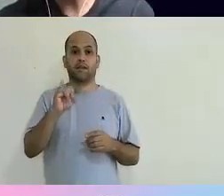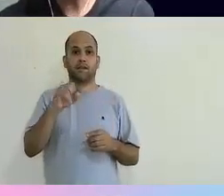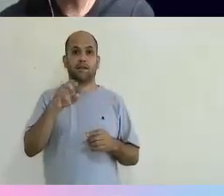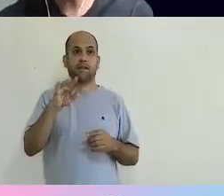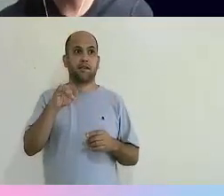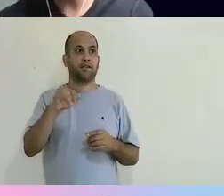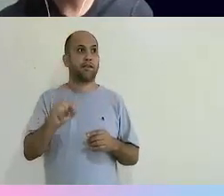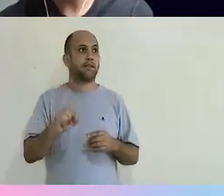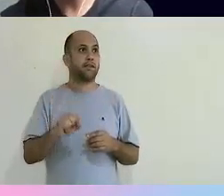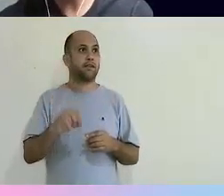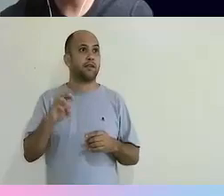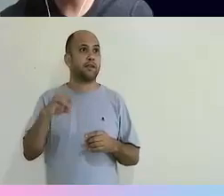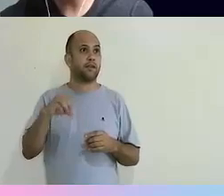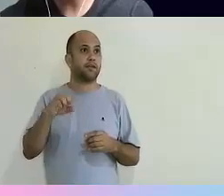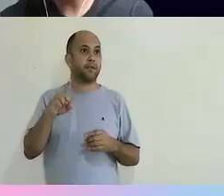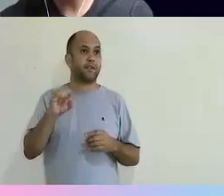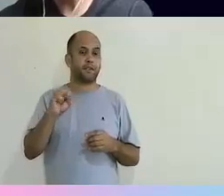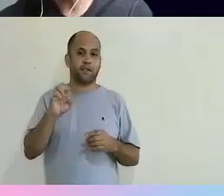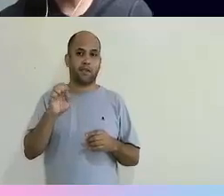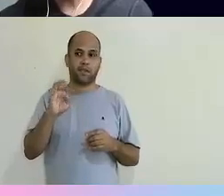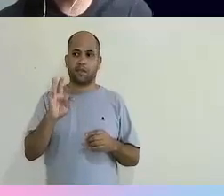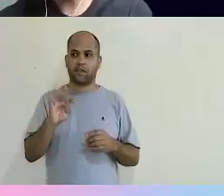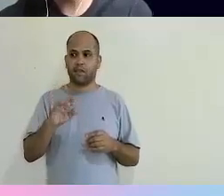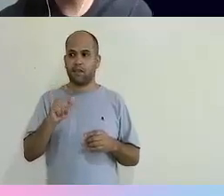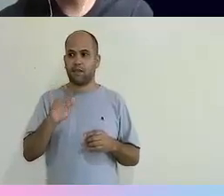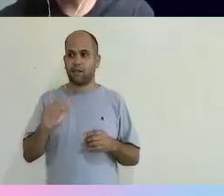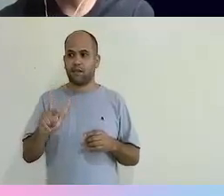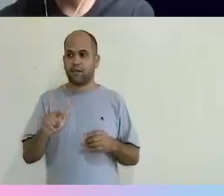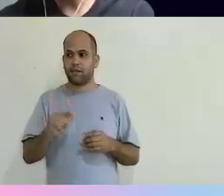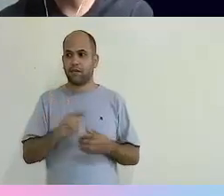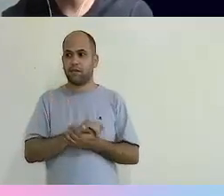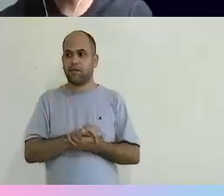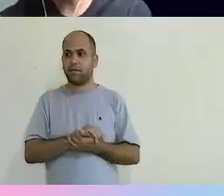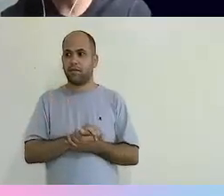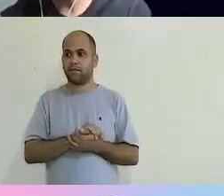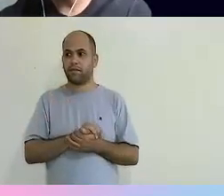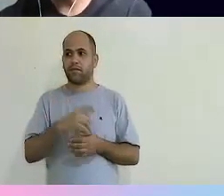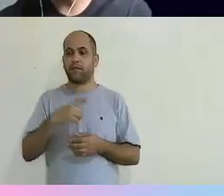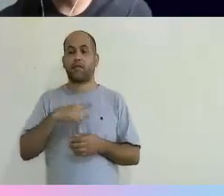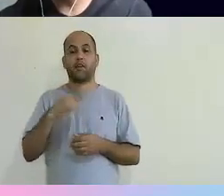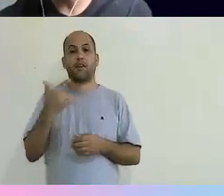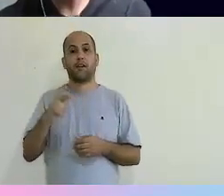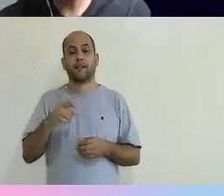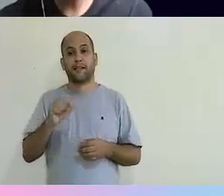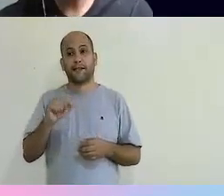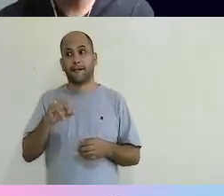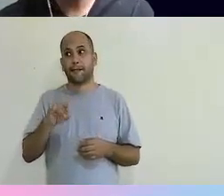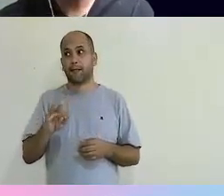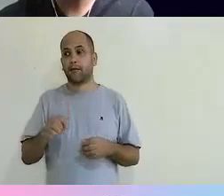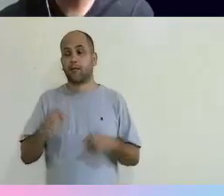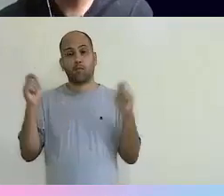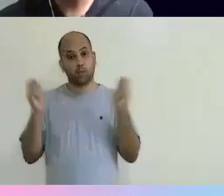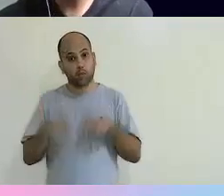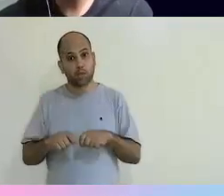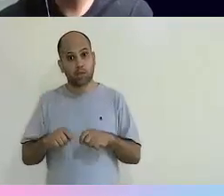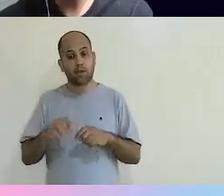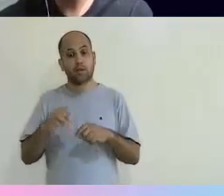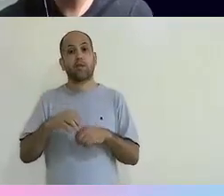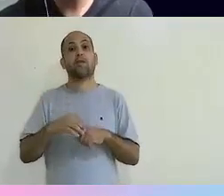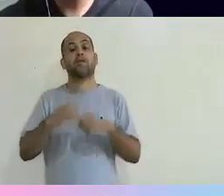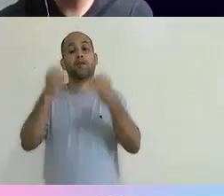Que o mindset ágil vem para combater essa resistência do não vai dar certo. Eu posso dar o